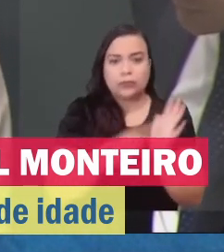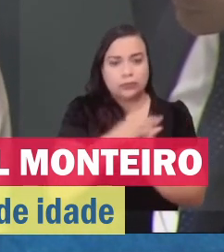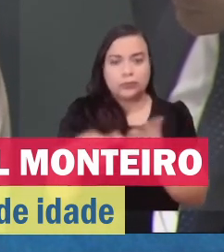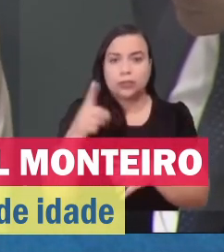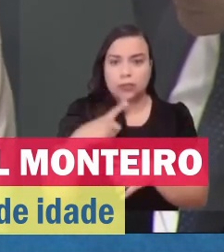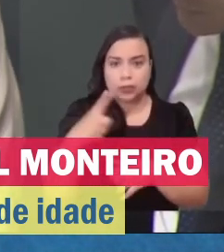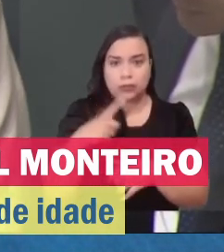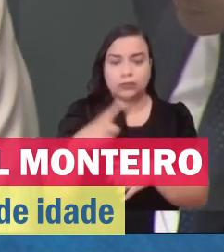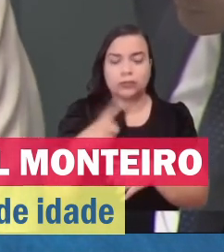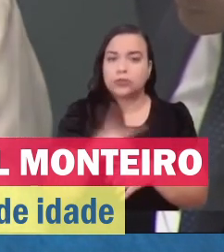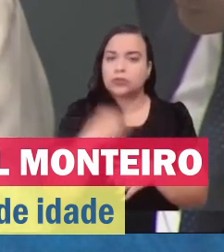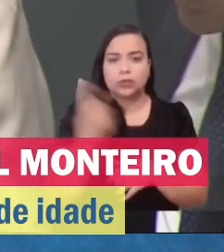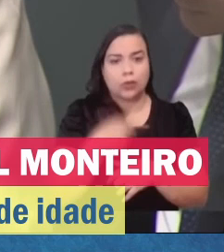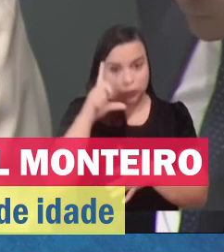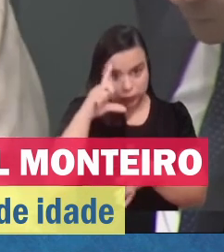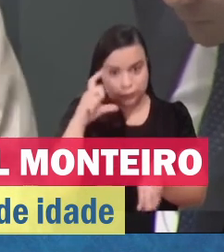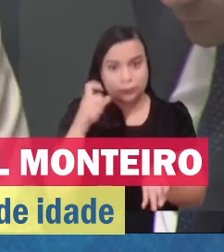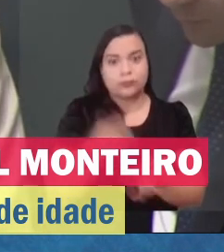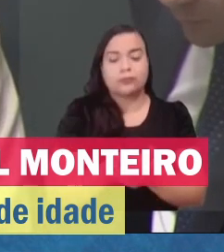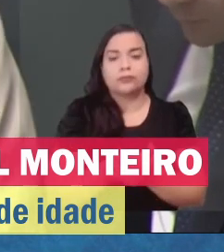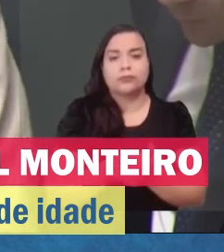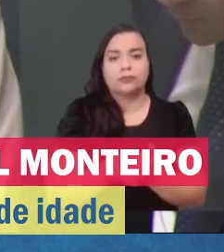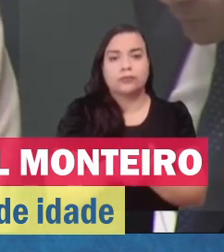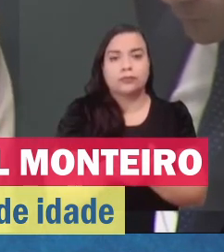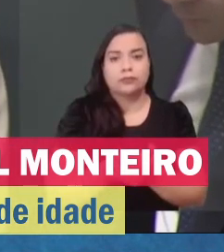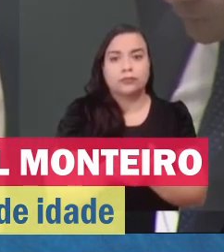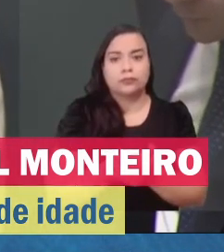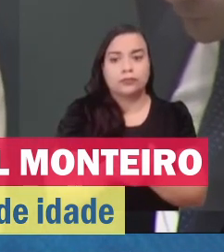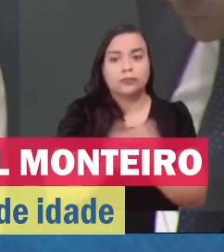nós chegamos à conclusão